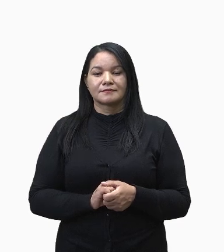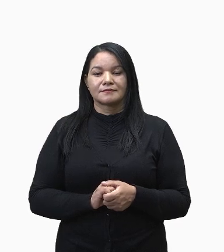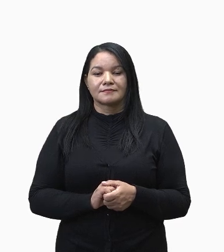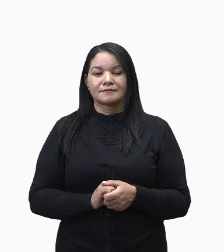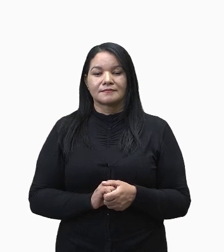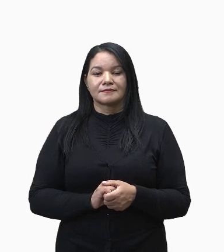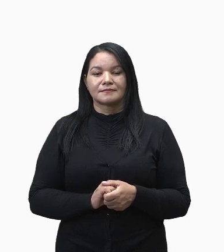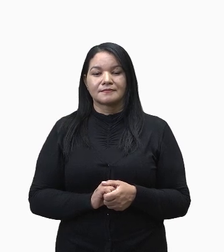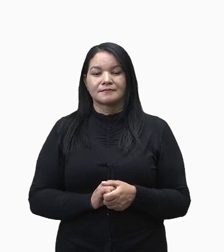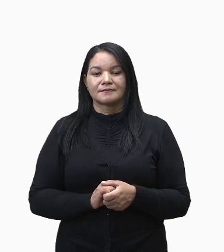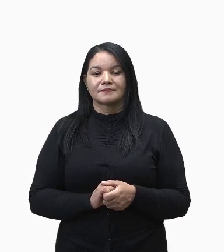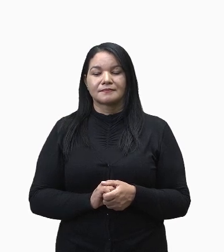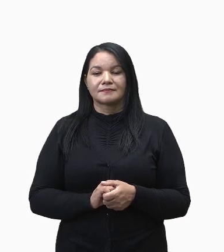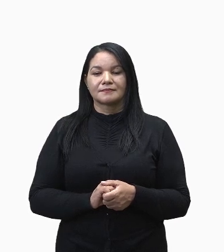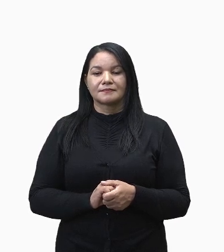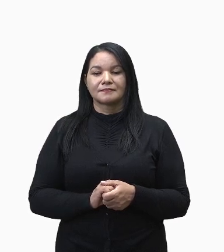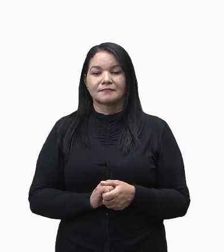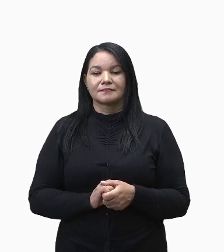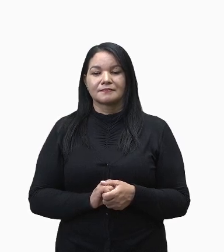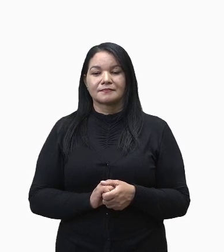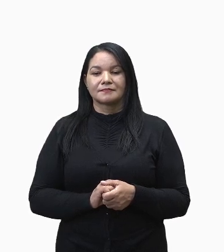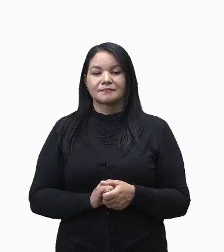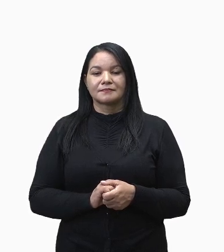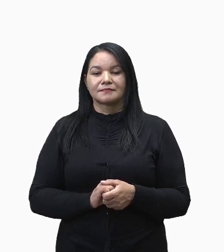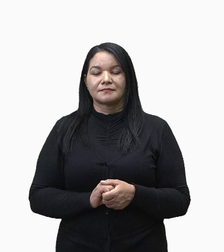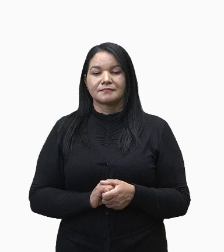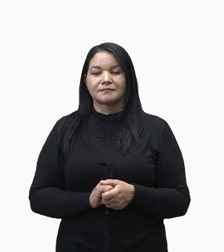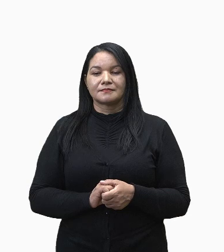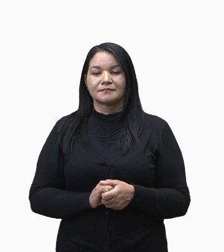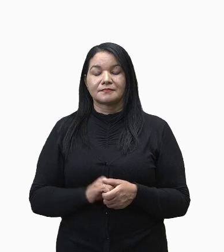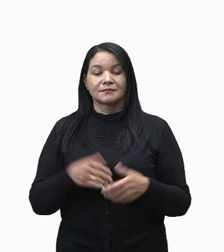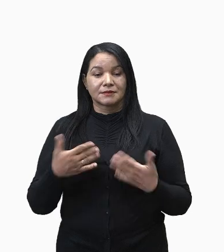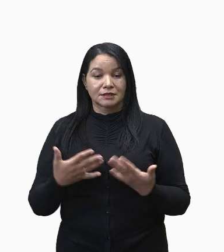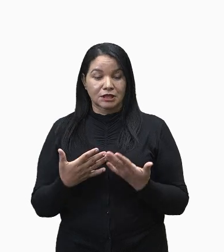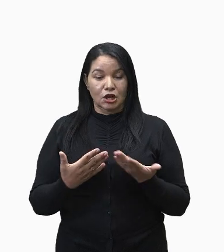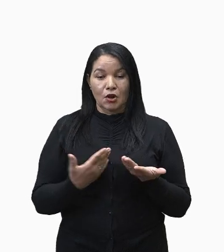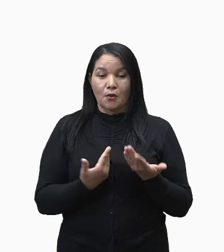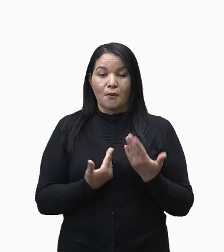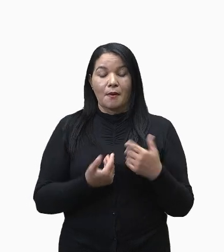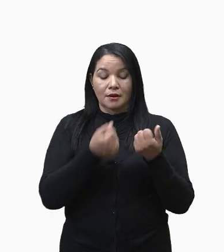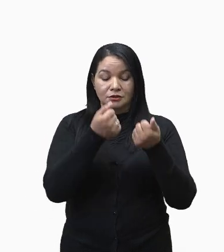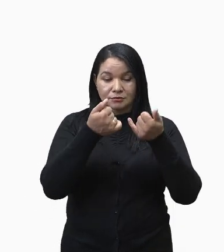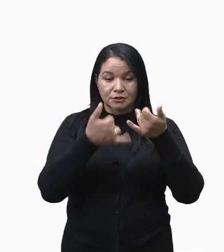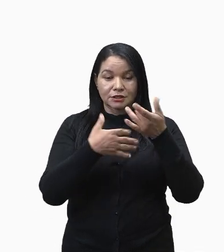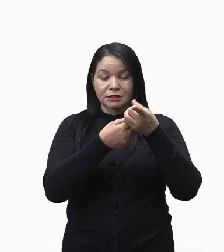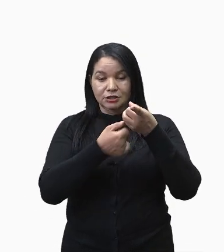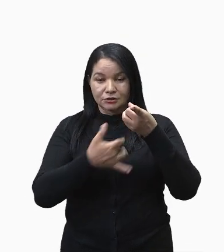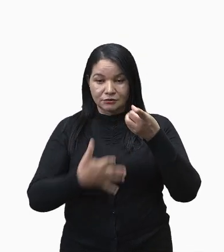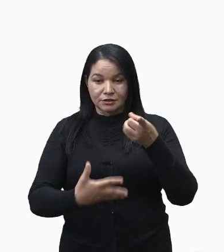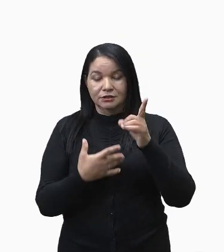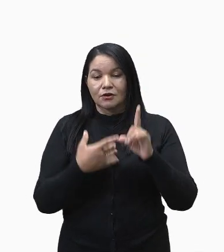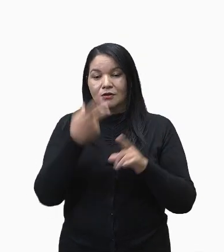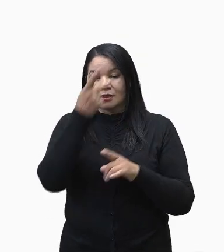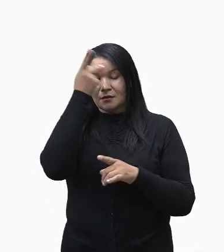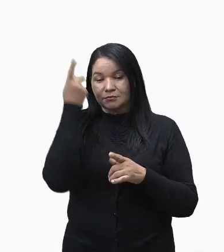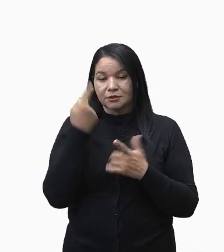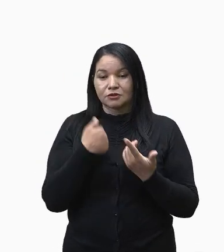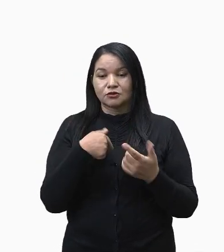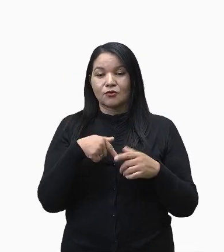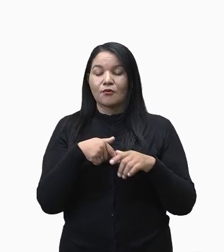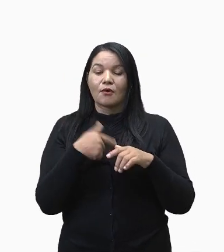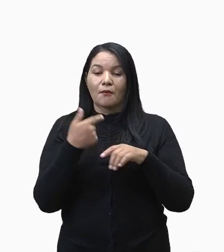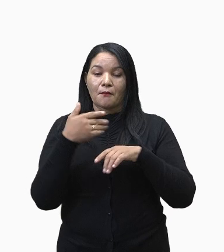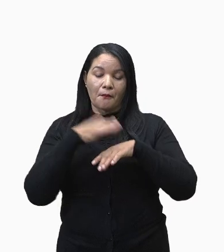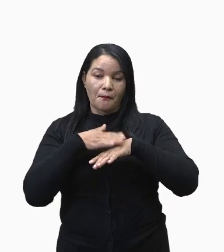sonrisa fácil e me encanta reír. Então, o autorretrato vai fazer a descrição daquela pessoa, né?